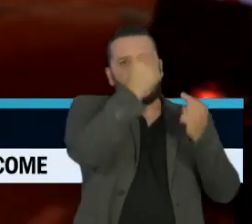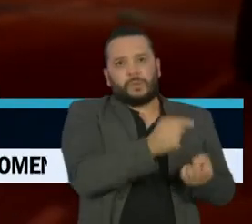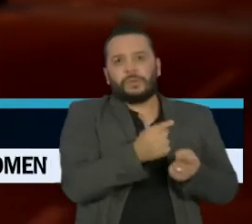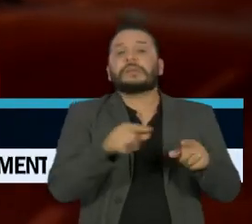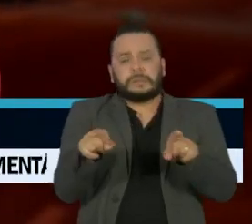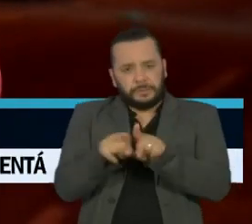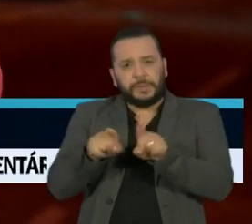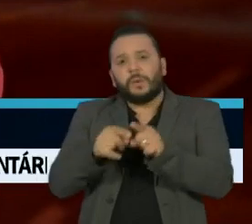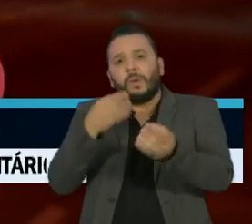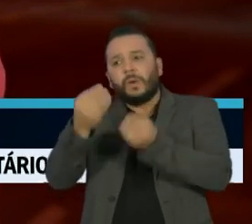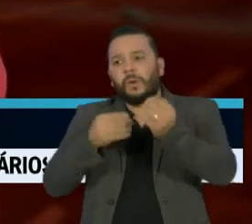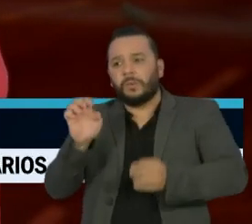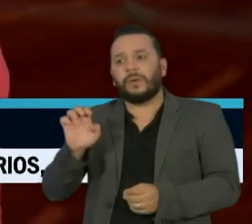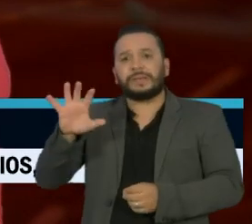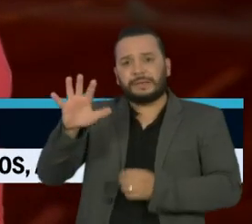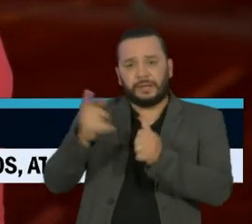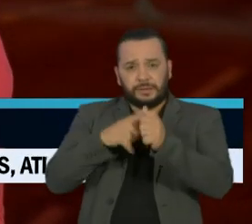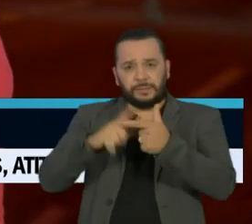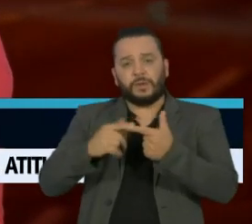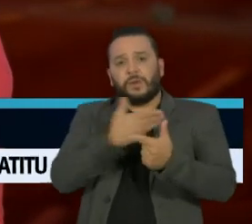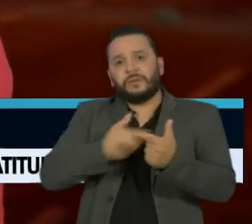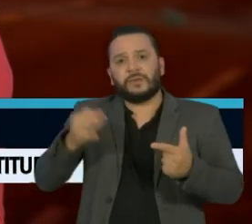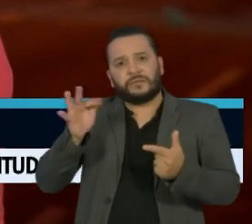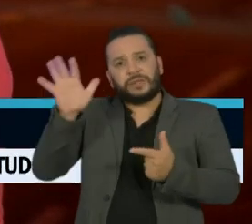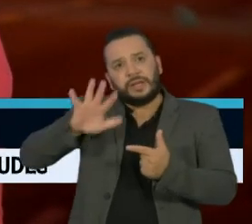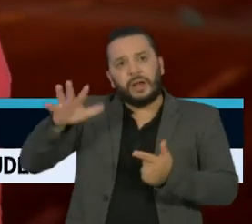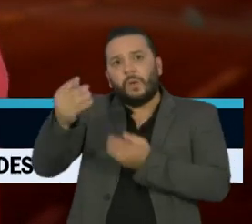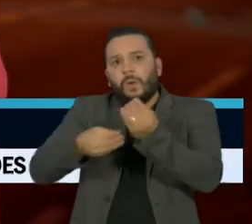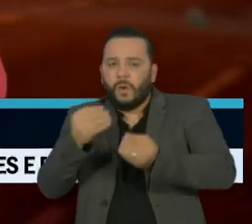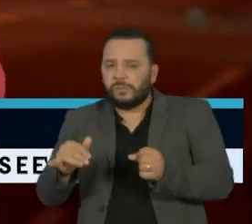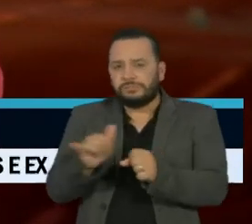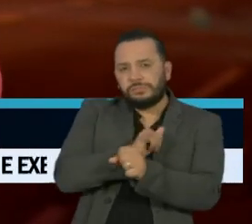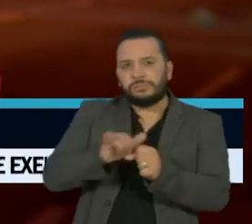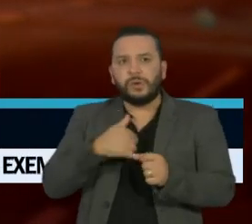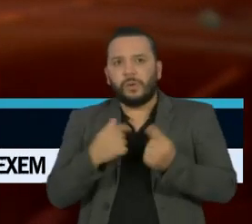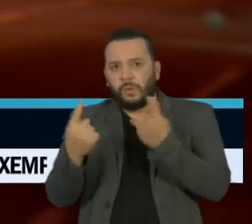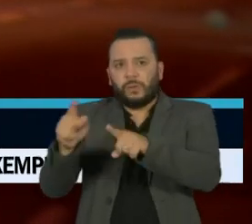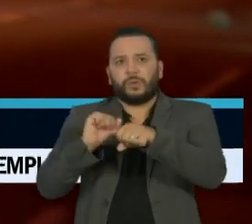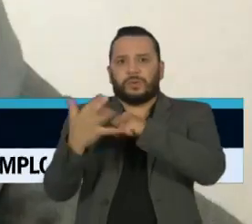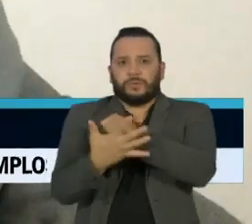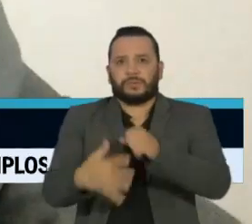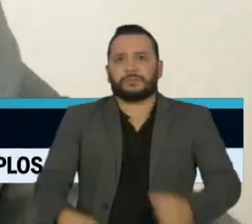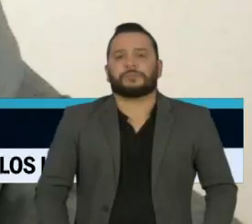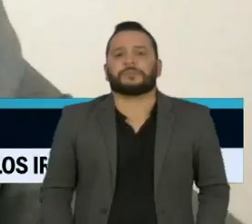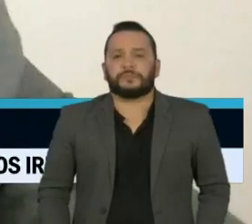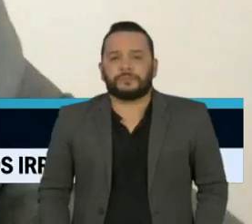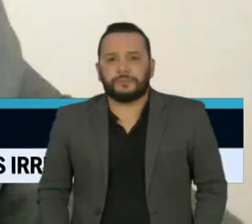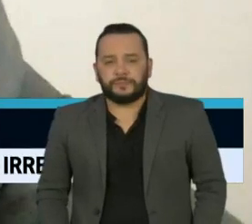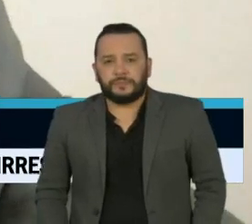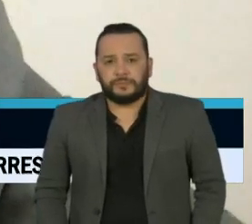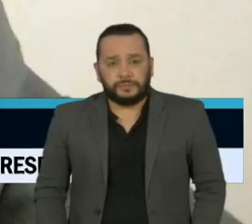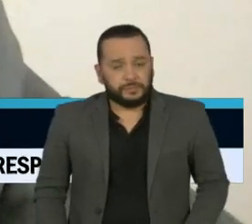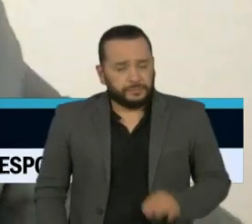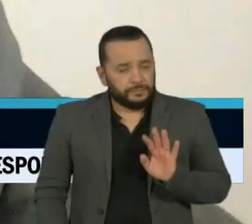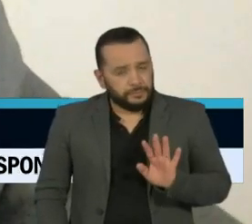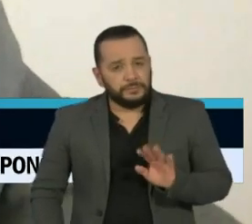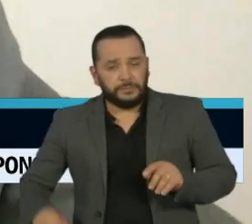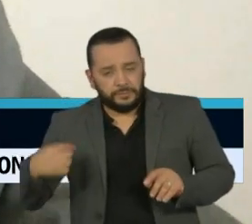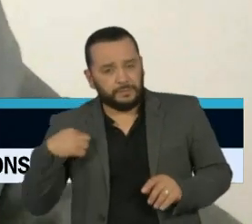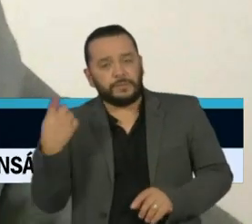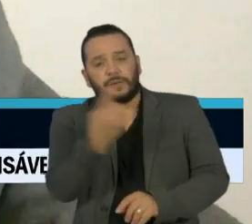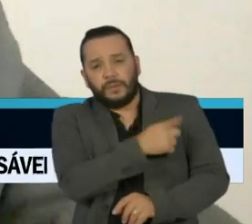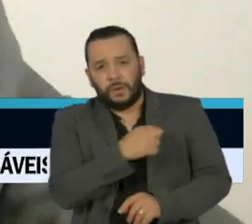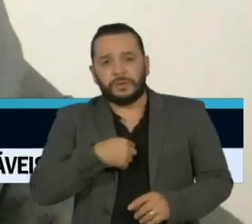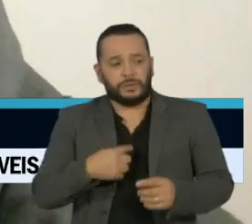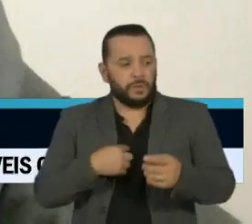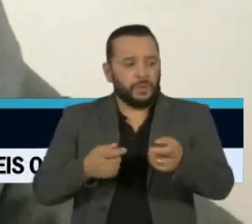governo federal vêm se articulando diante da crise do novo coronavírus. Precisamos regular a circulação